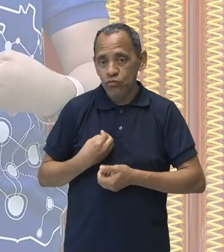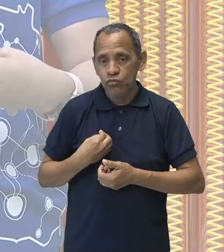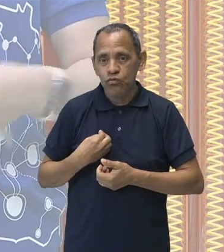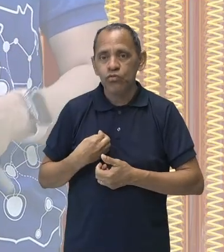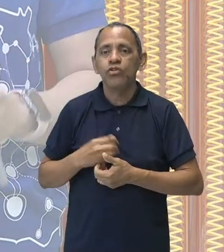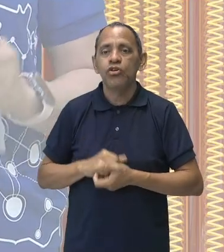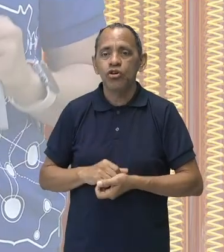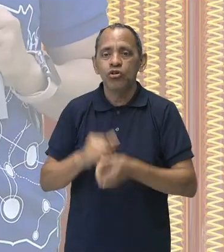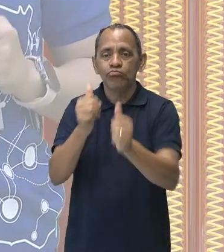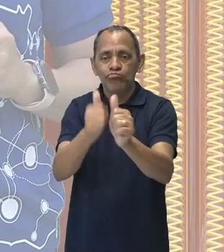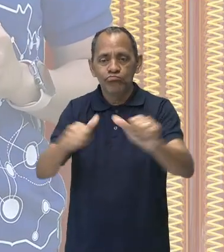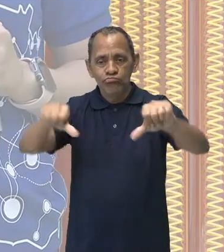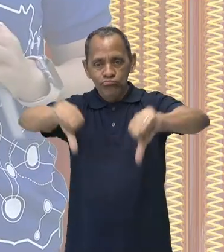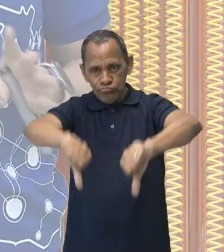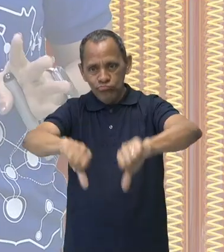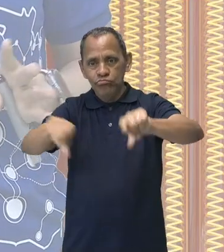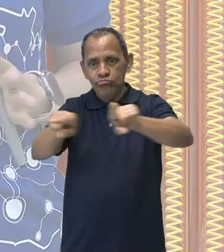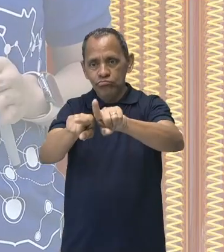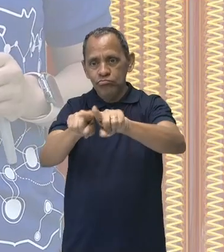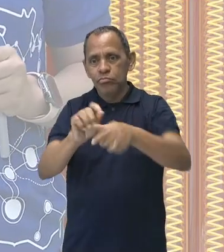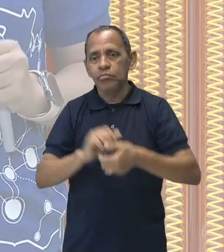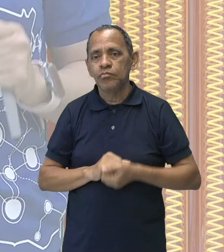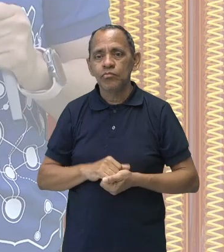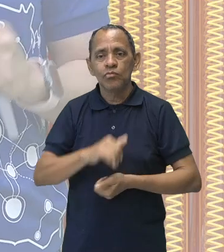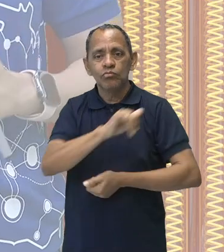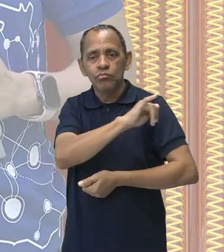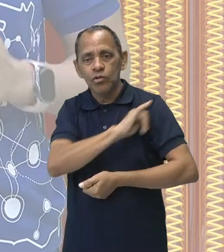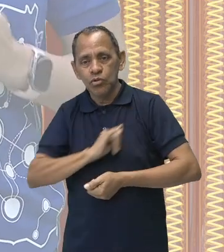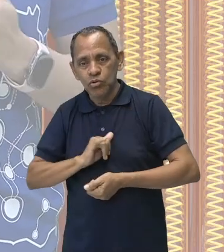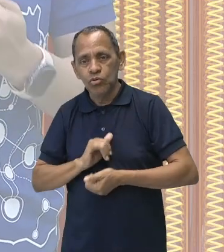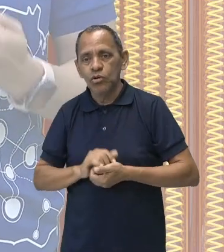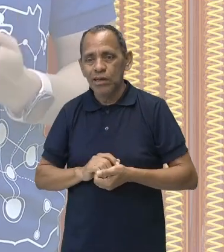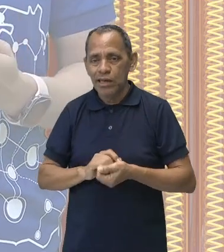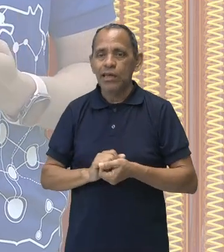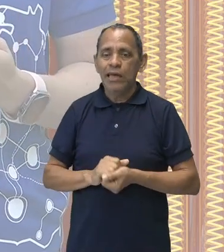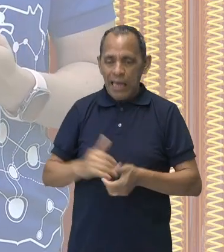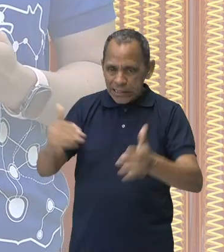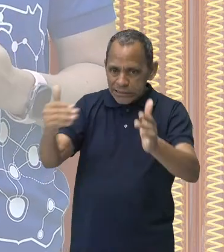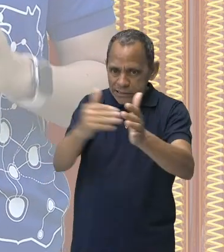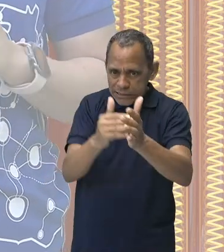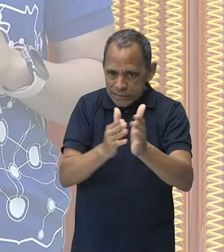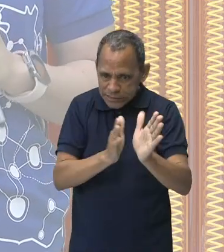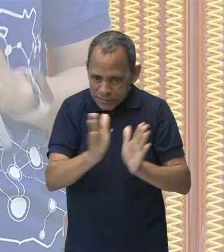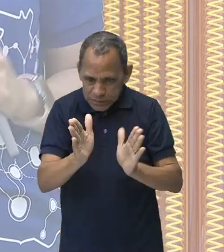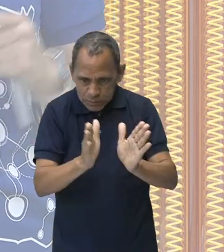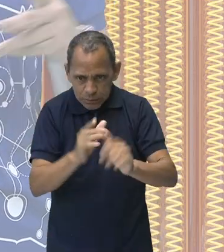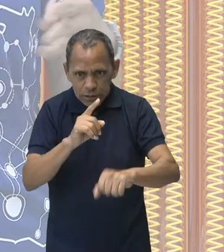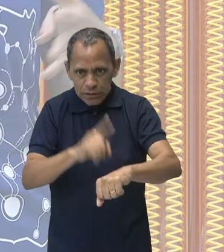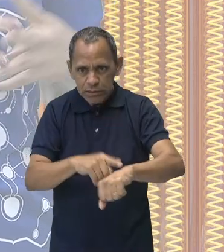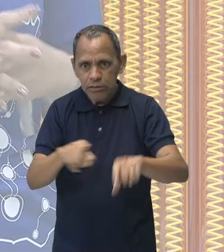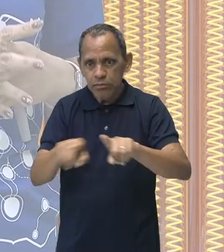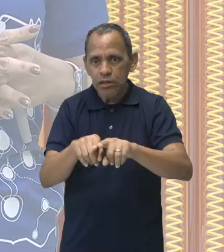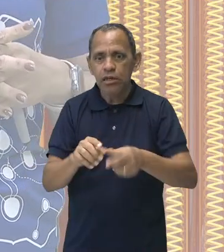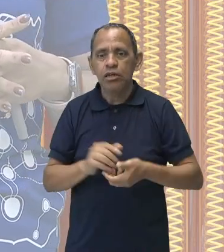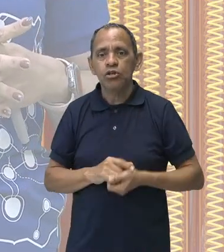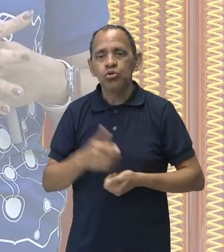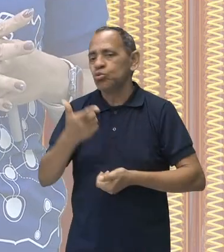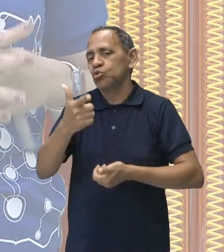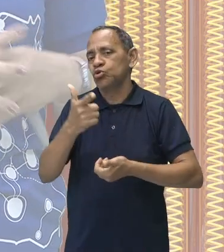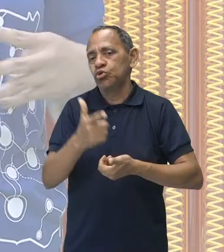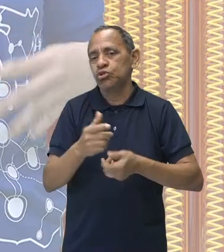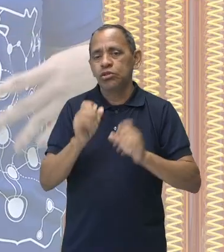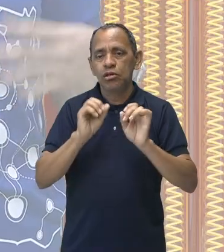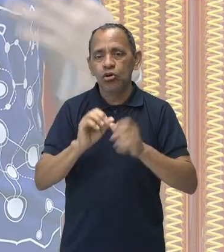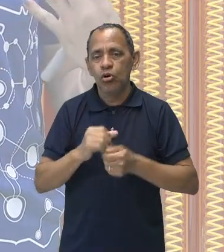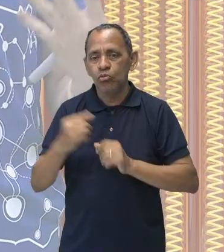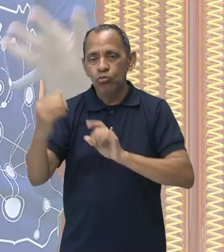economia brasileira, o imperador até então não estava sentindo tanto esses efeitos, certo? E para o povo, no caso